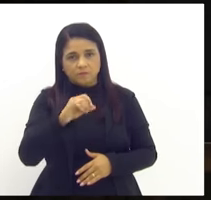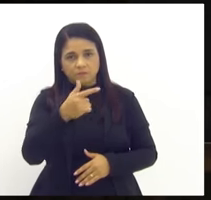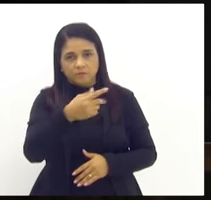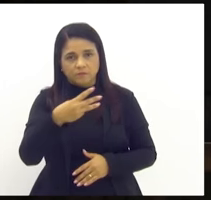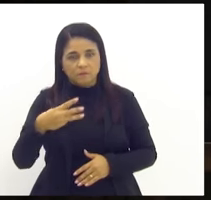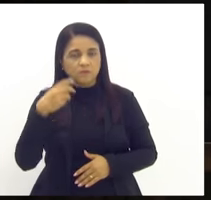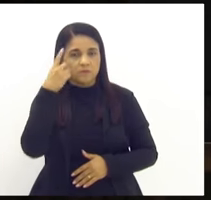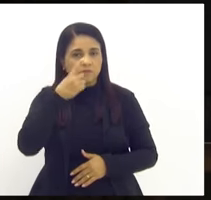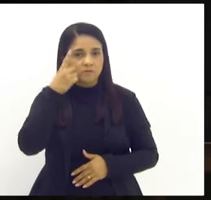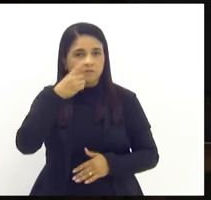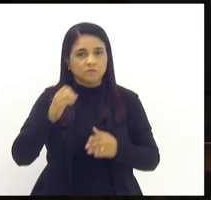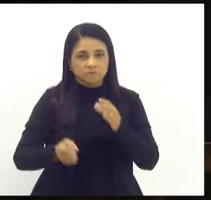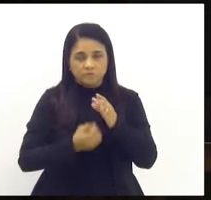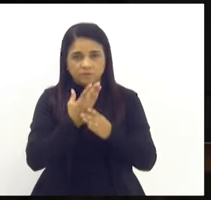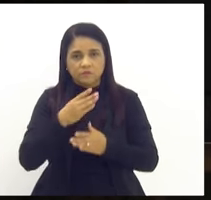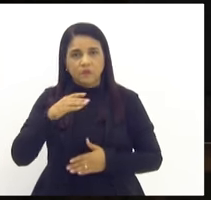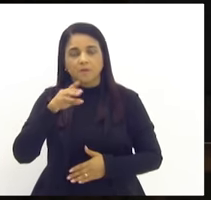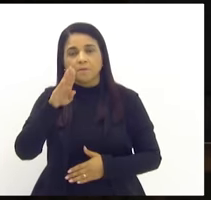deor